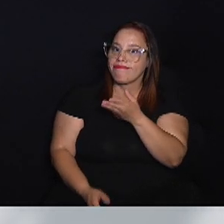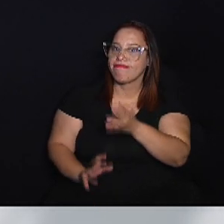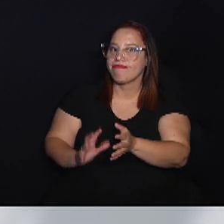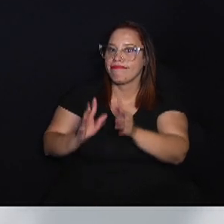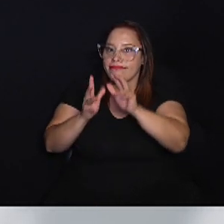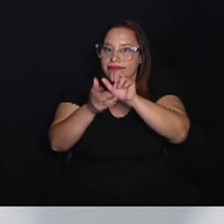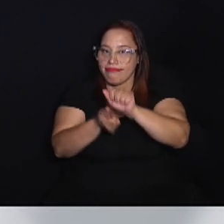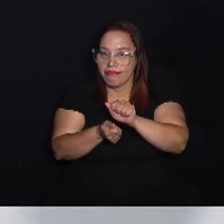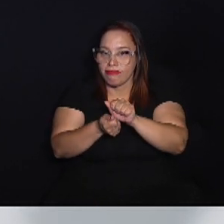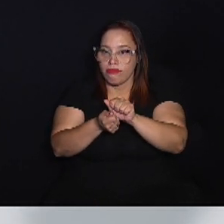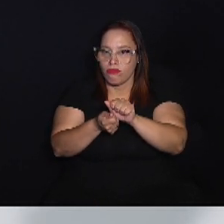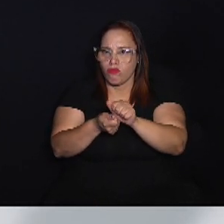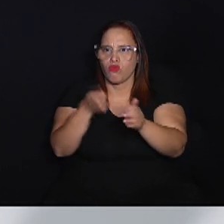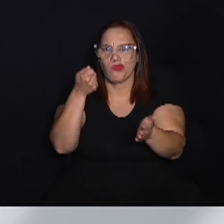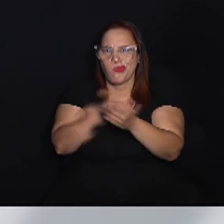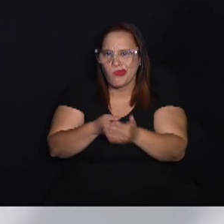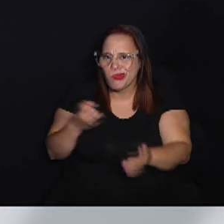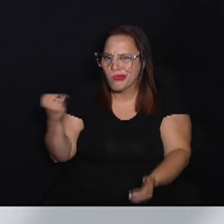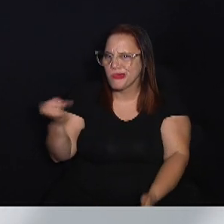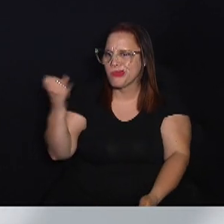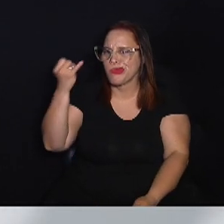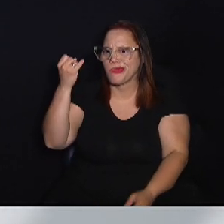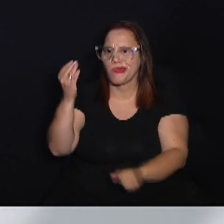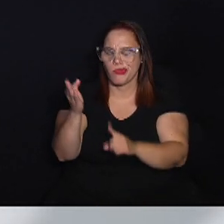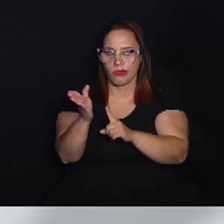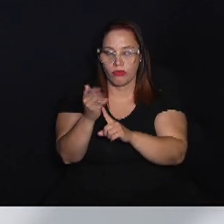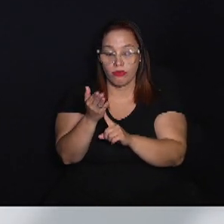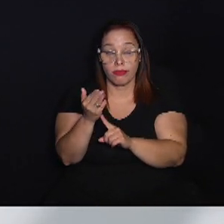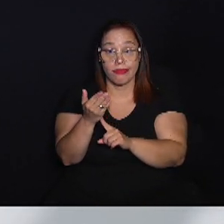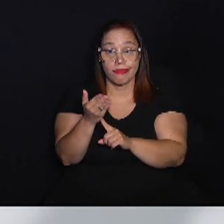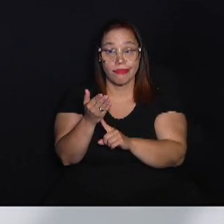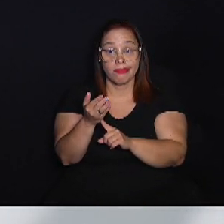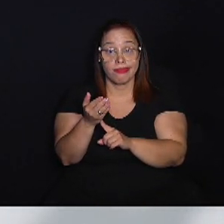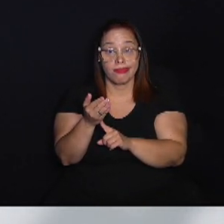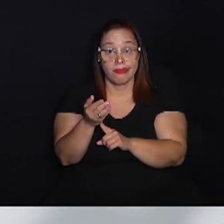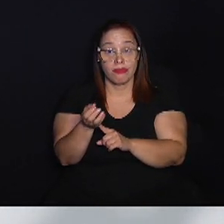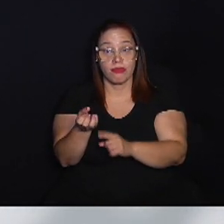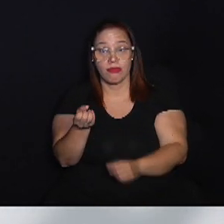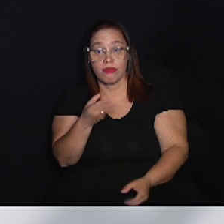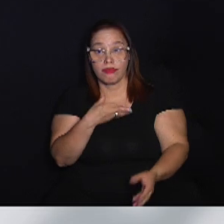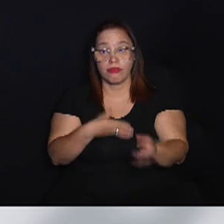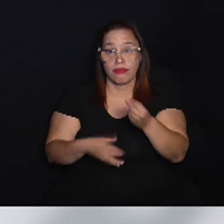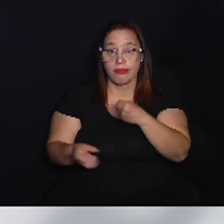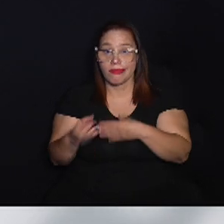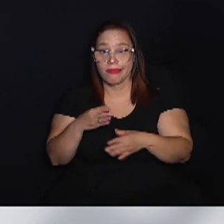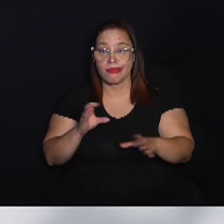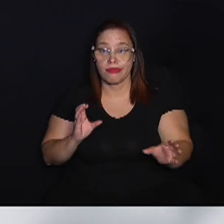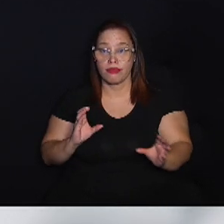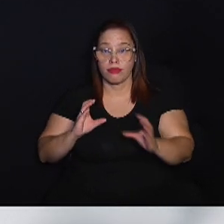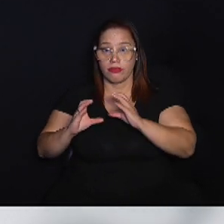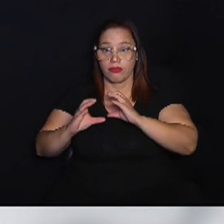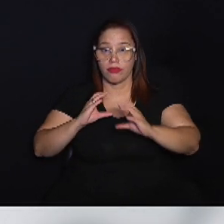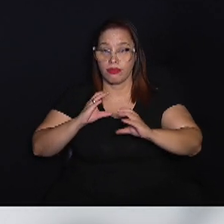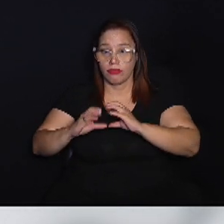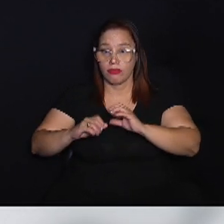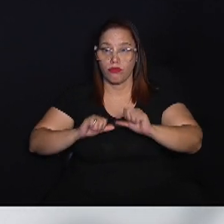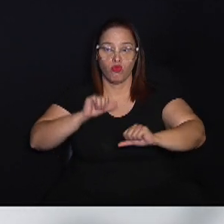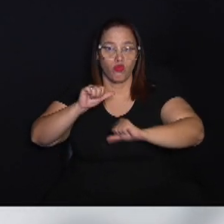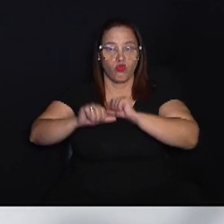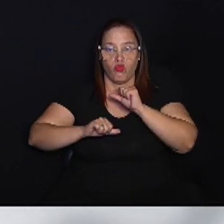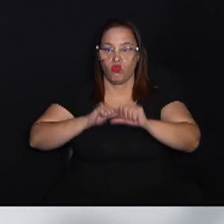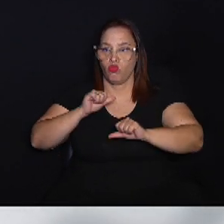a globalização sendo um conceito importante, o acesso às novas tecnologias de informação e de